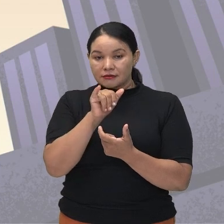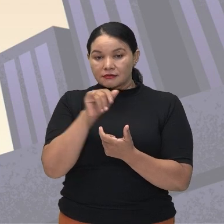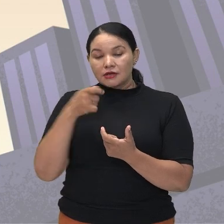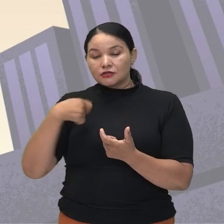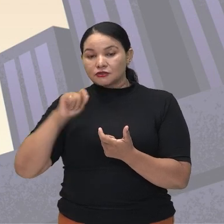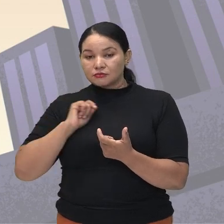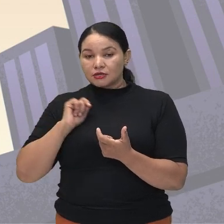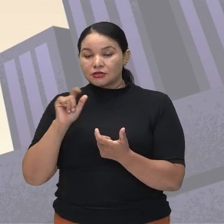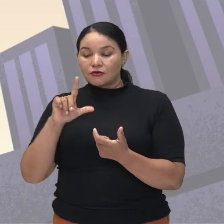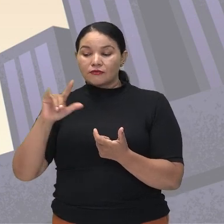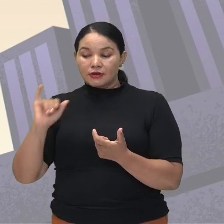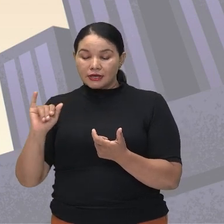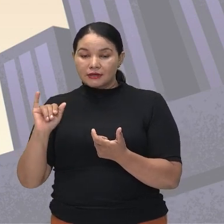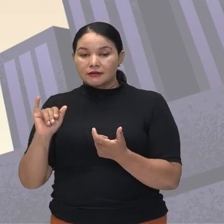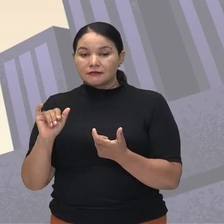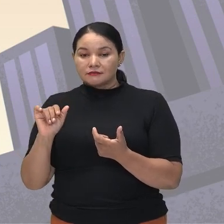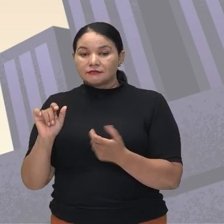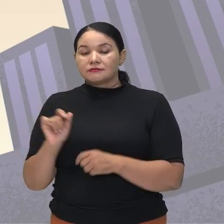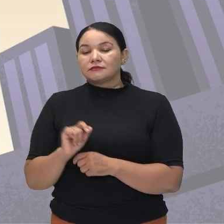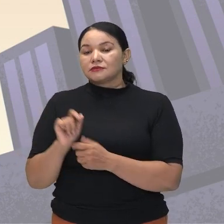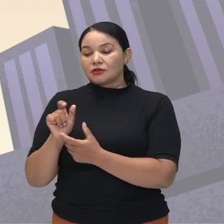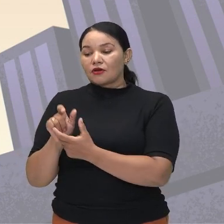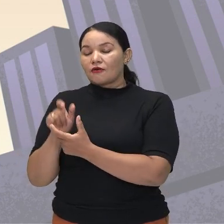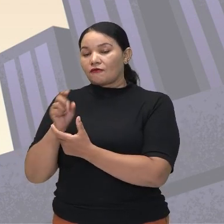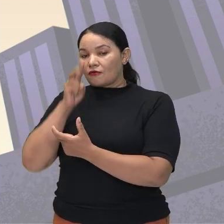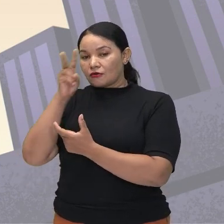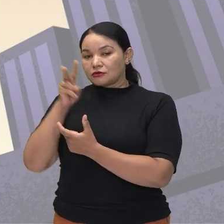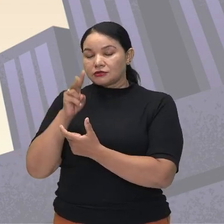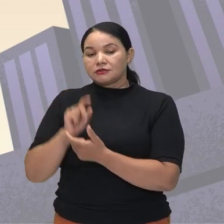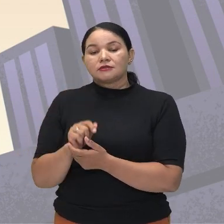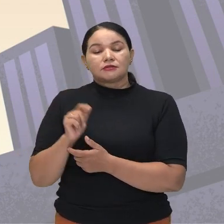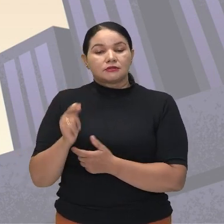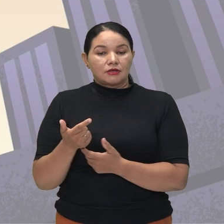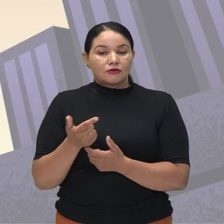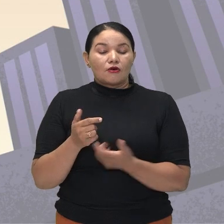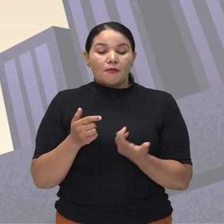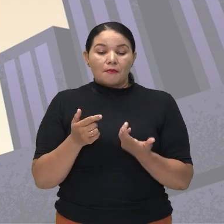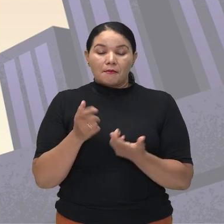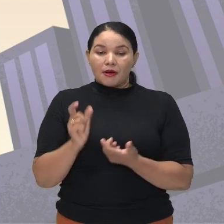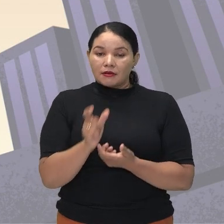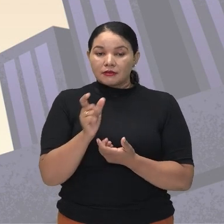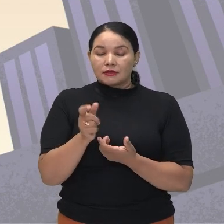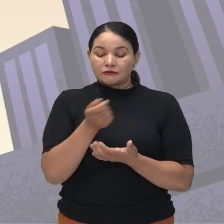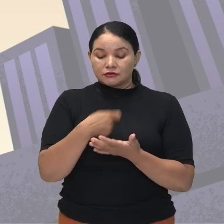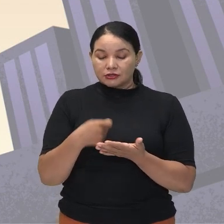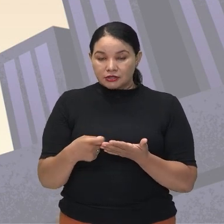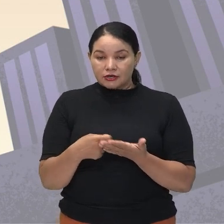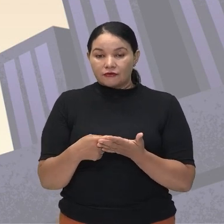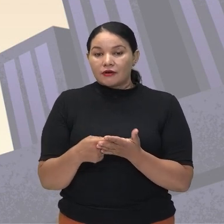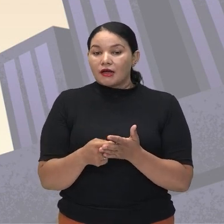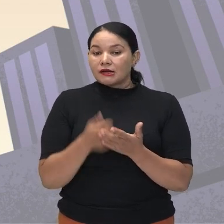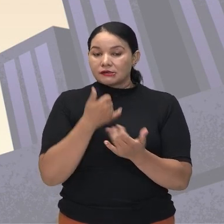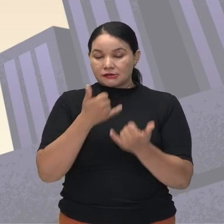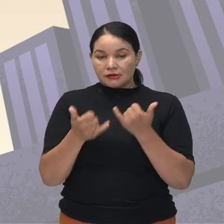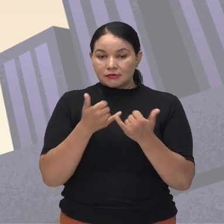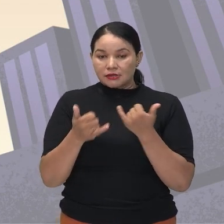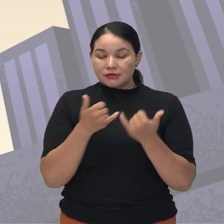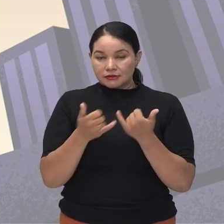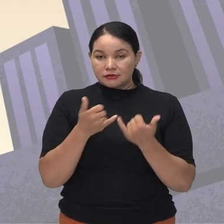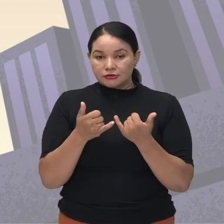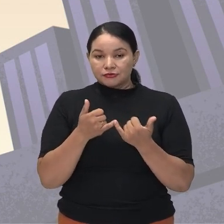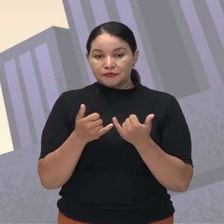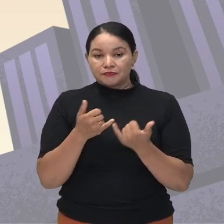no li. São palavras que, observem, se escrevem de forma igual, que a gente tem só